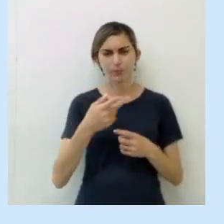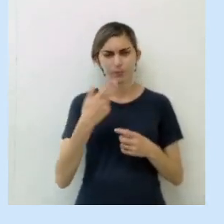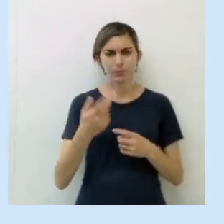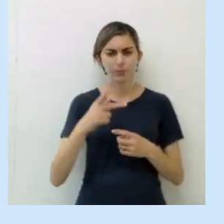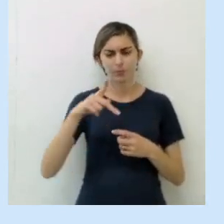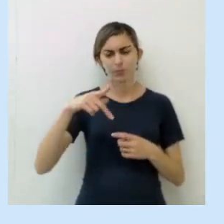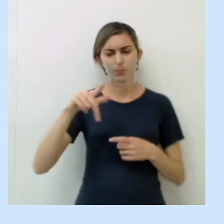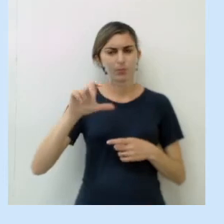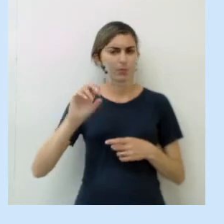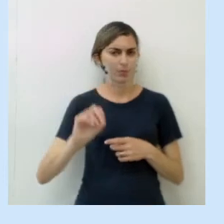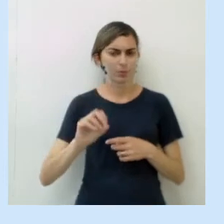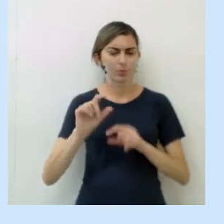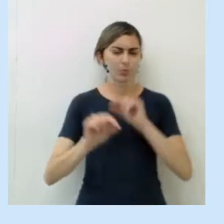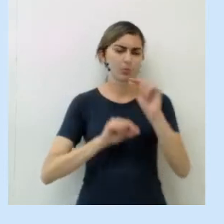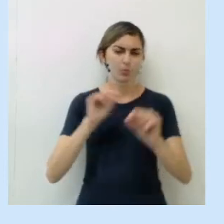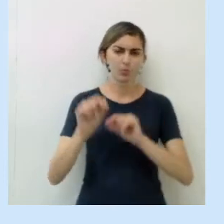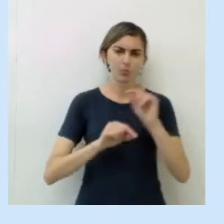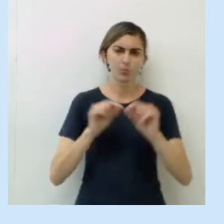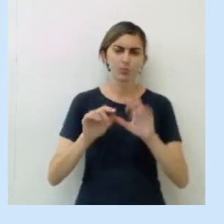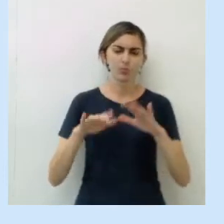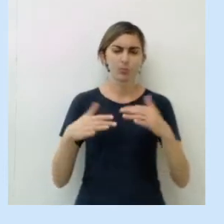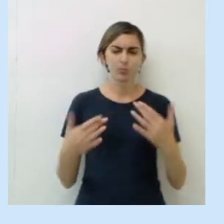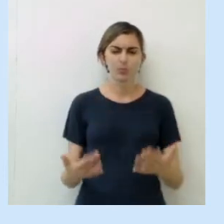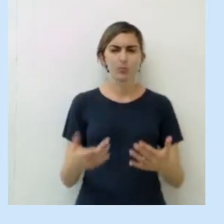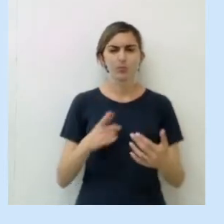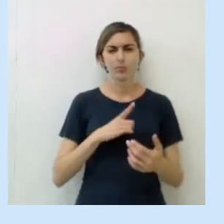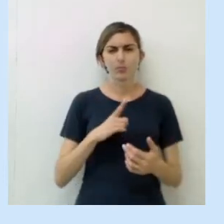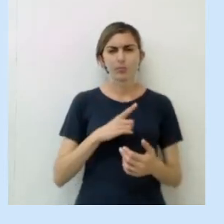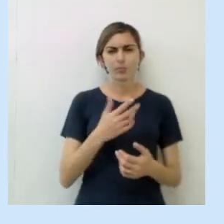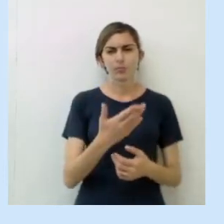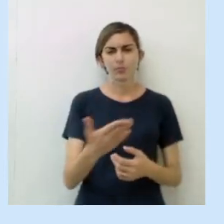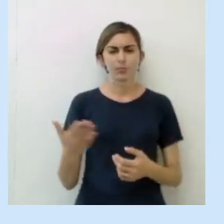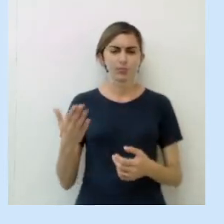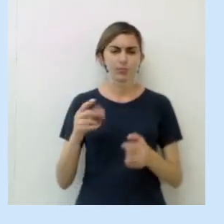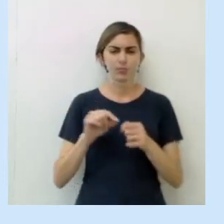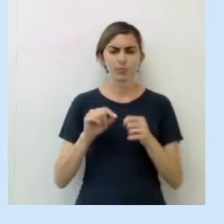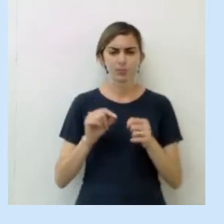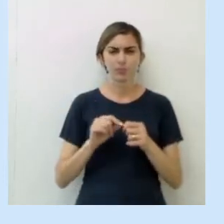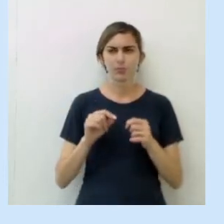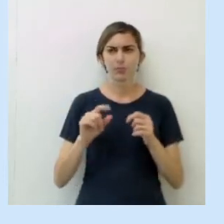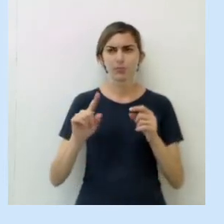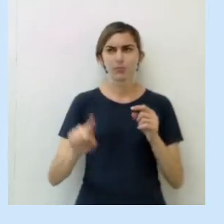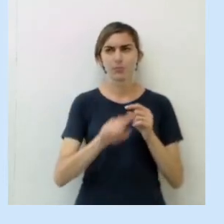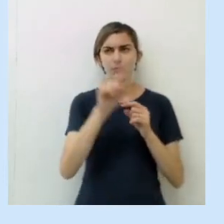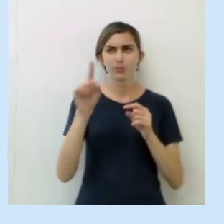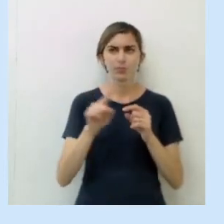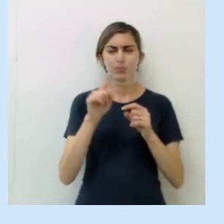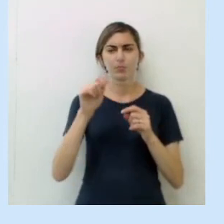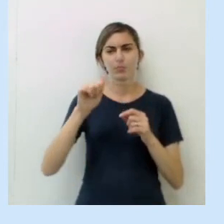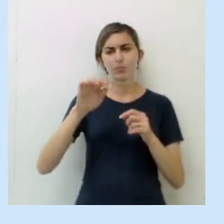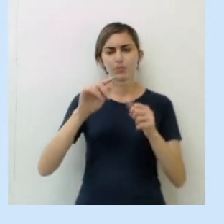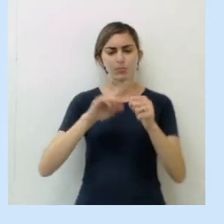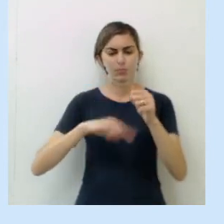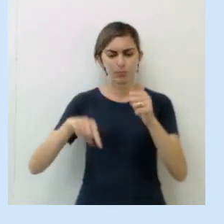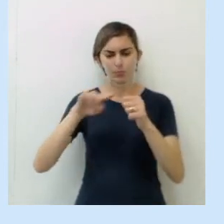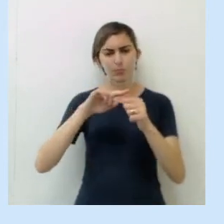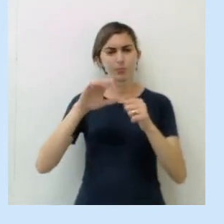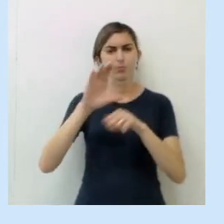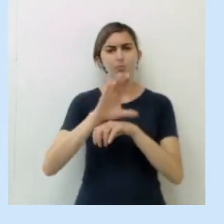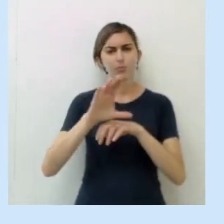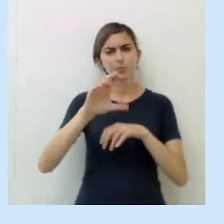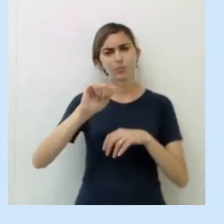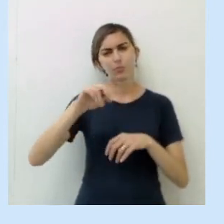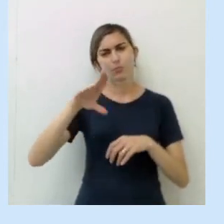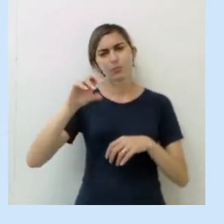de plano, o que era o plano? Então aqui está, ó. Vou fazer aqui uma bolinha representando átomos de carbono. Vamos ver se ele consegue fazer